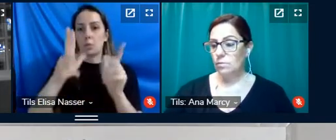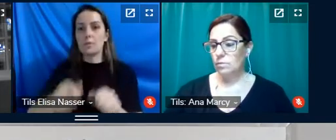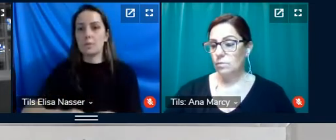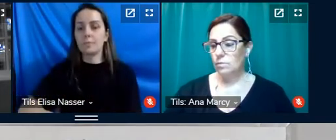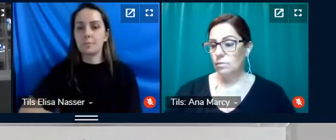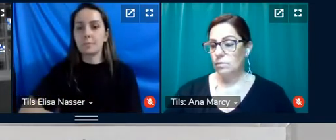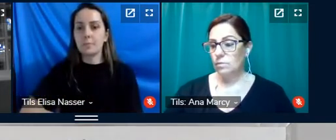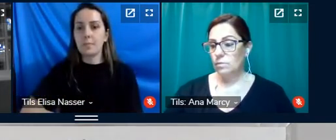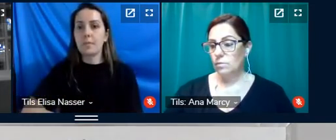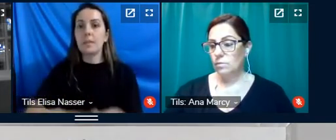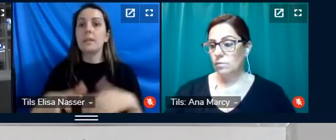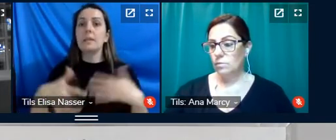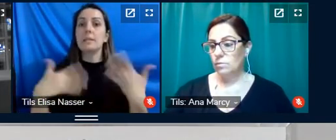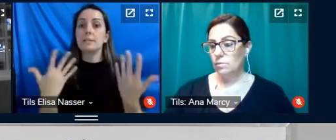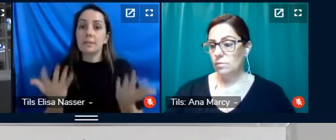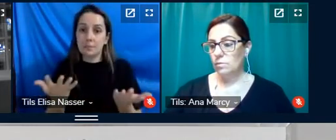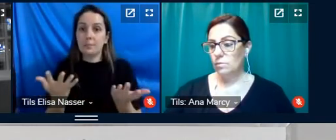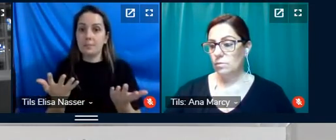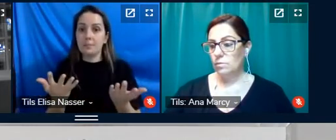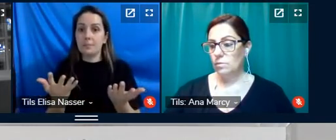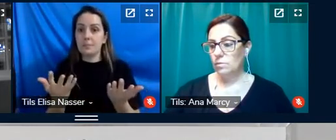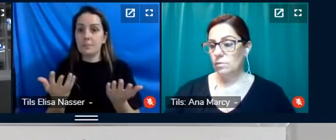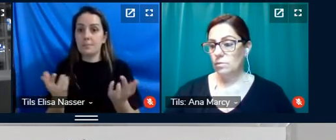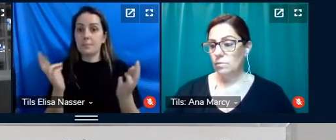Então, todas essas relações valem